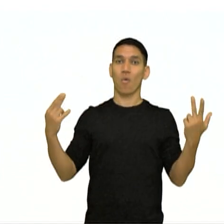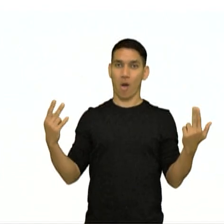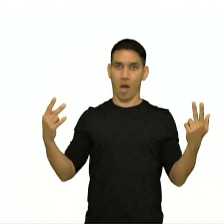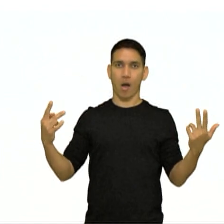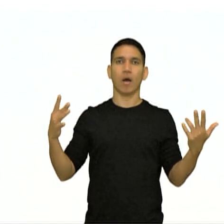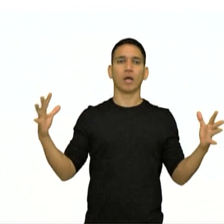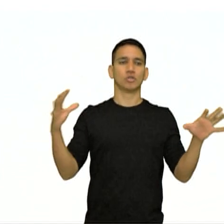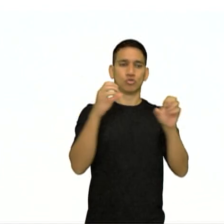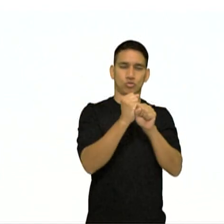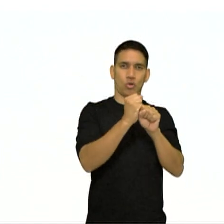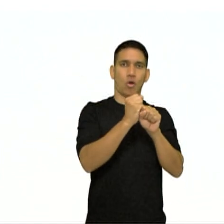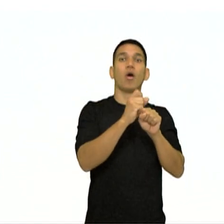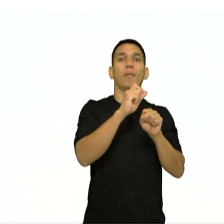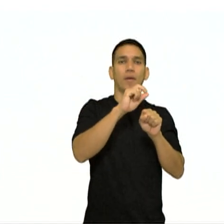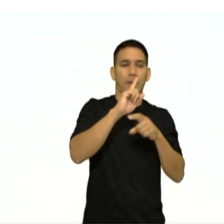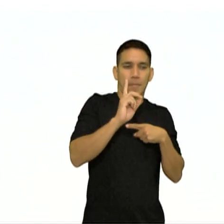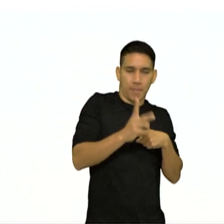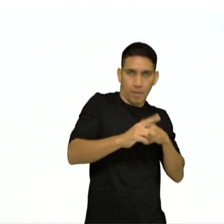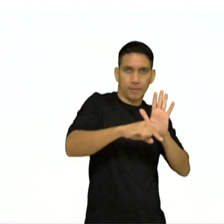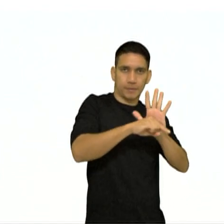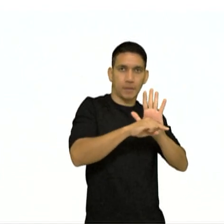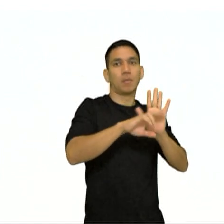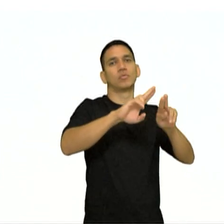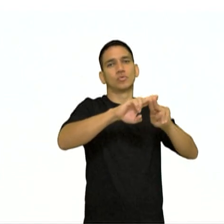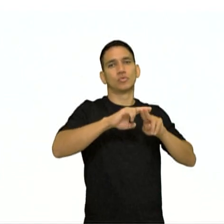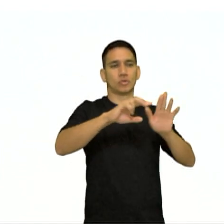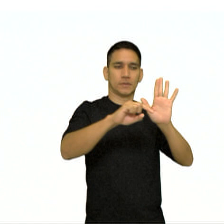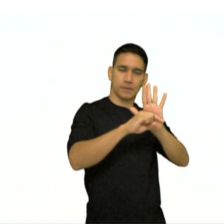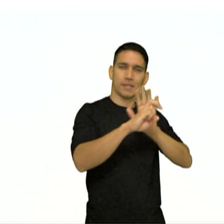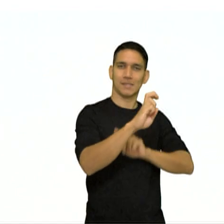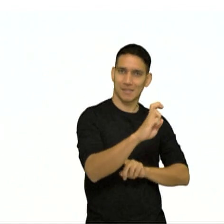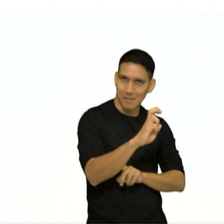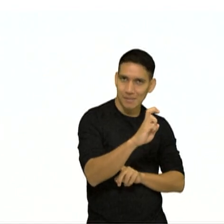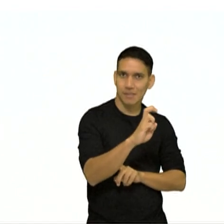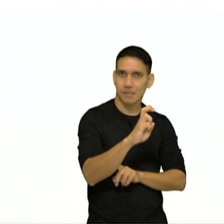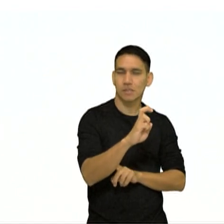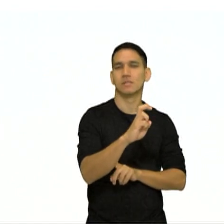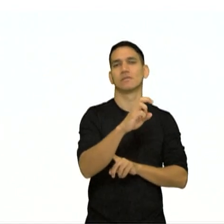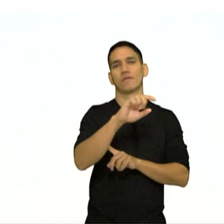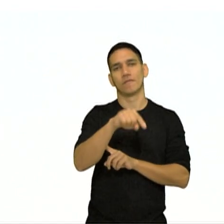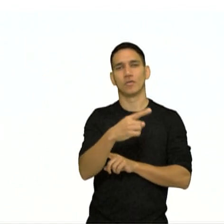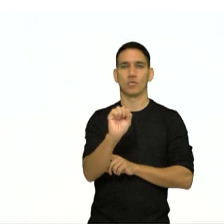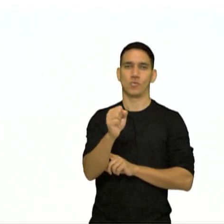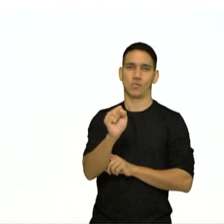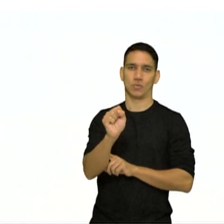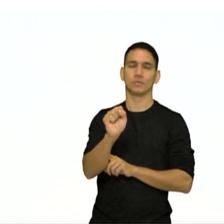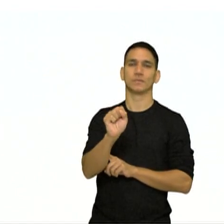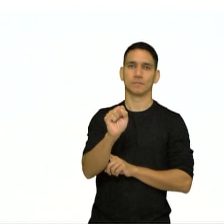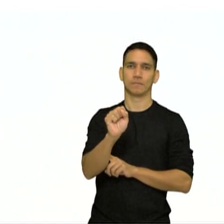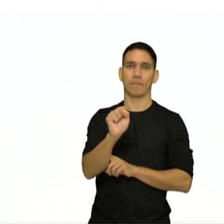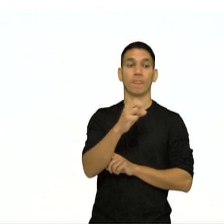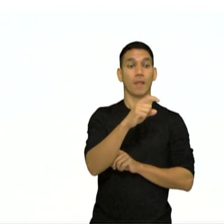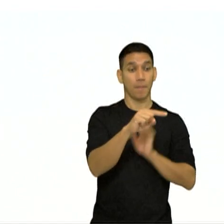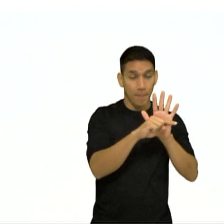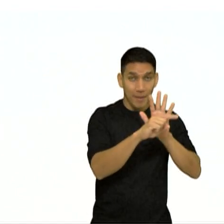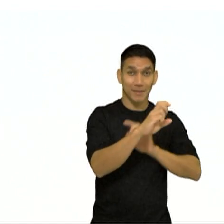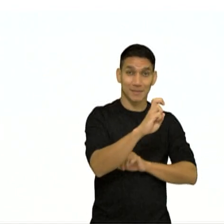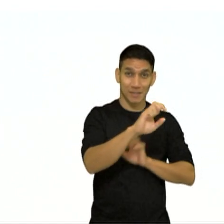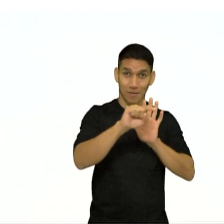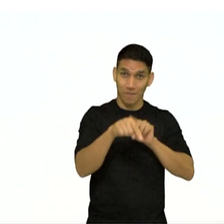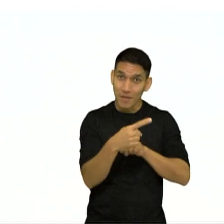soma e repete o sinal vai ficar 5,8 - 5,8 e -